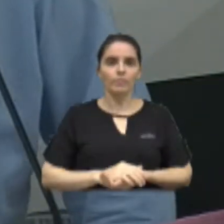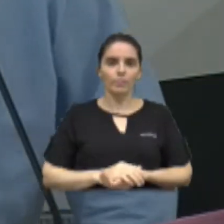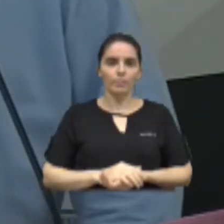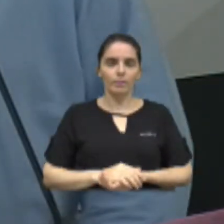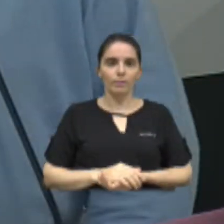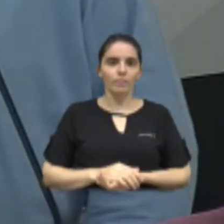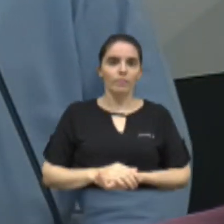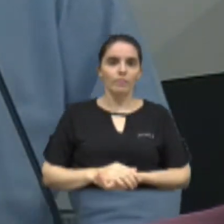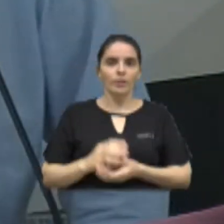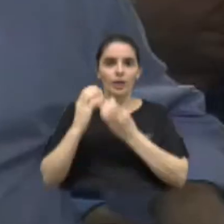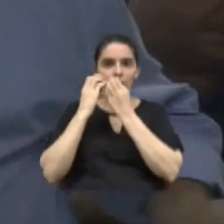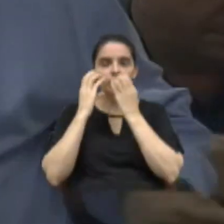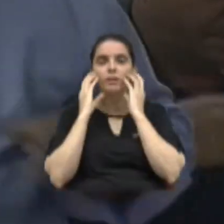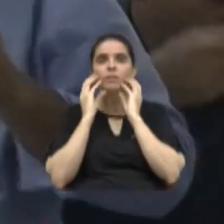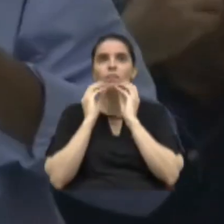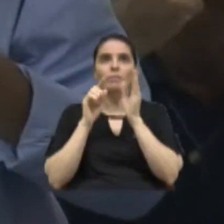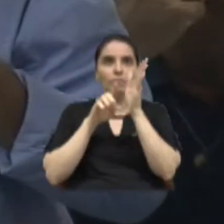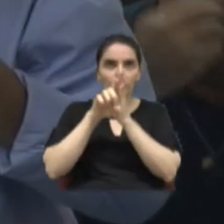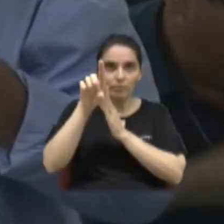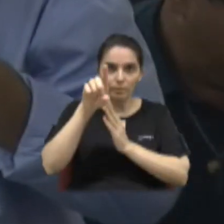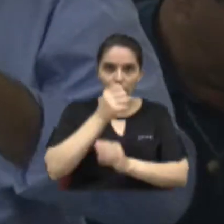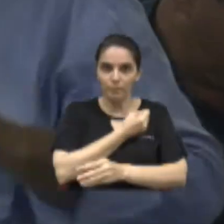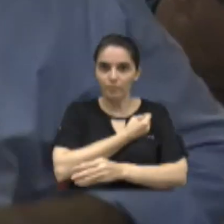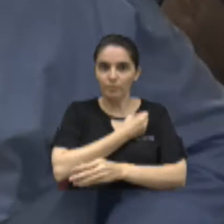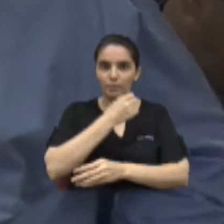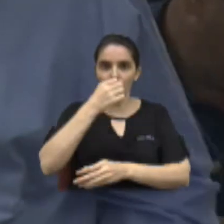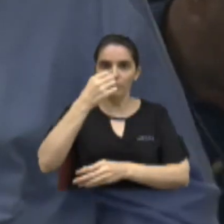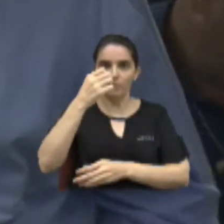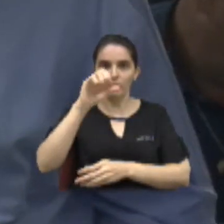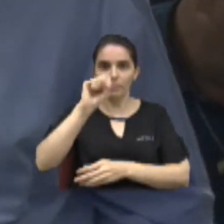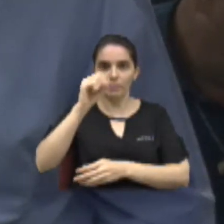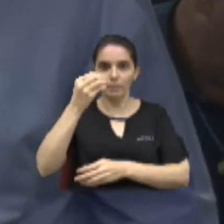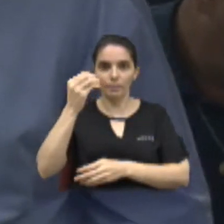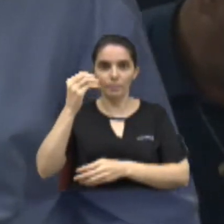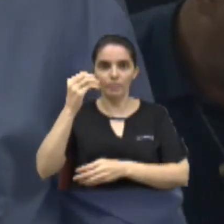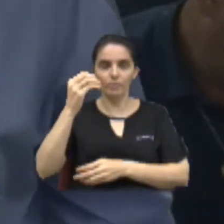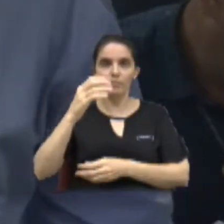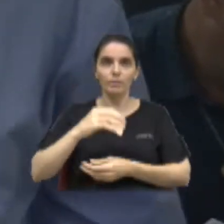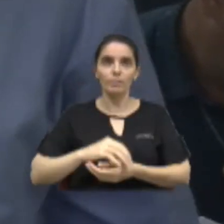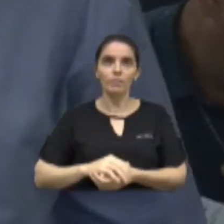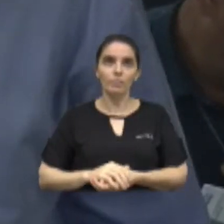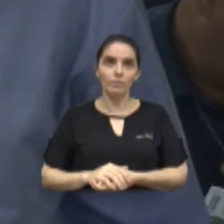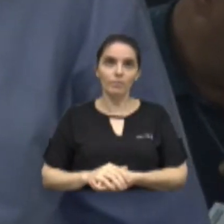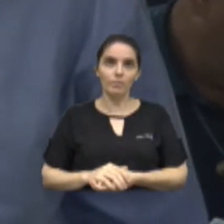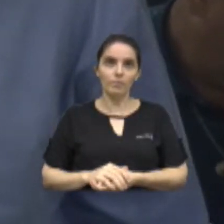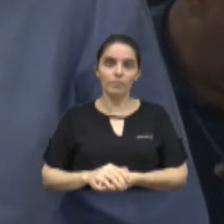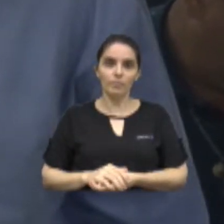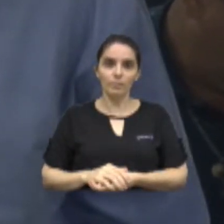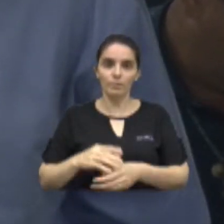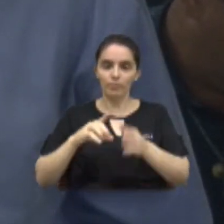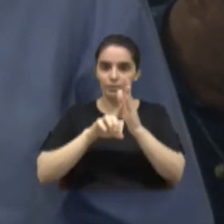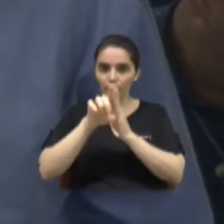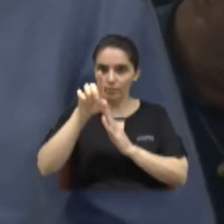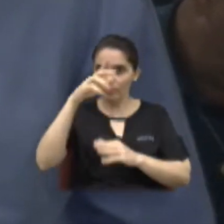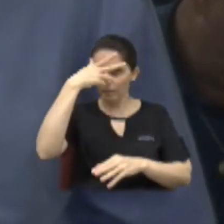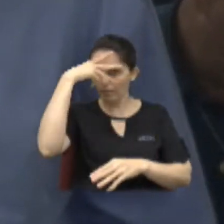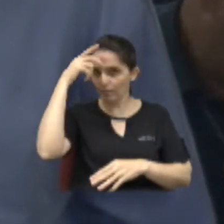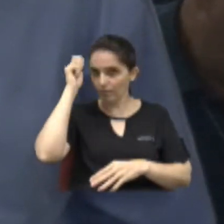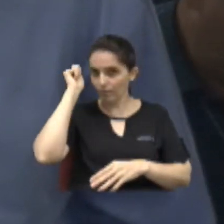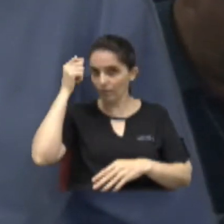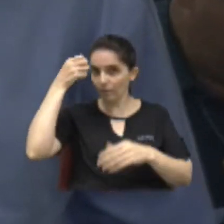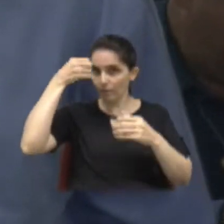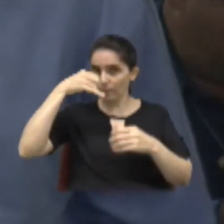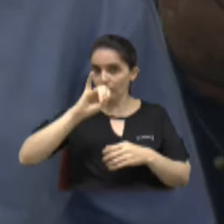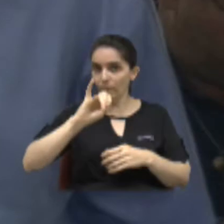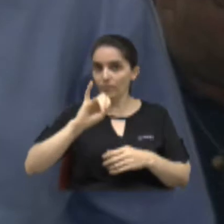o requerimento de número 80, que ainda está no 20 e pouco, e solicitando à prefeitura se há a possibilidade de trocar